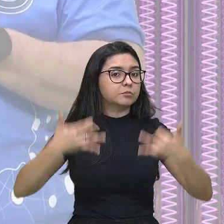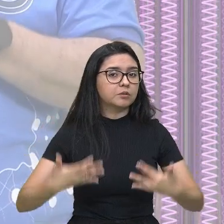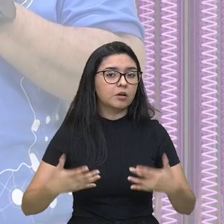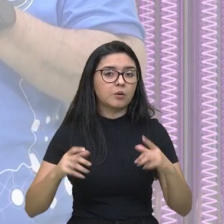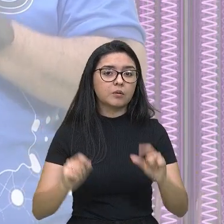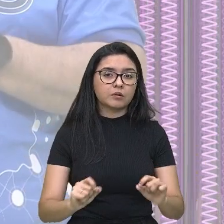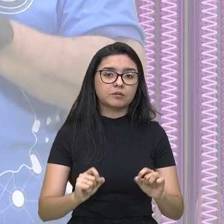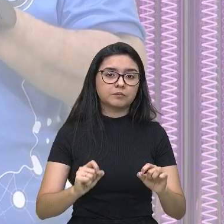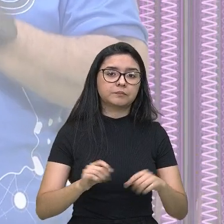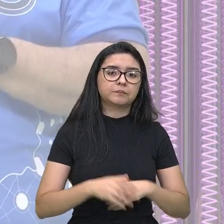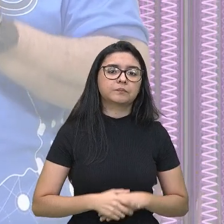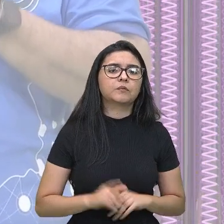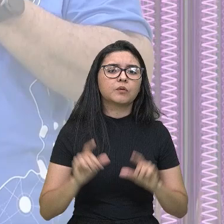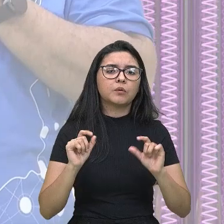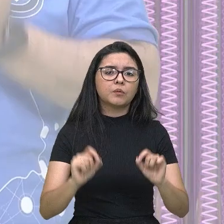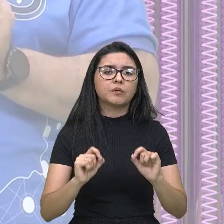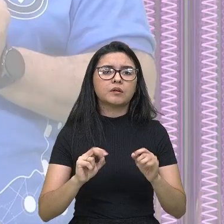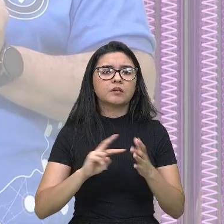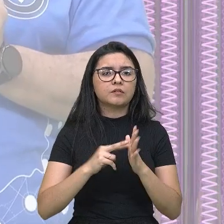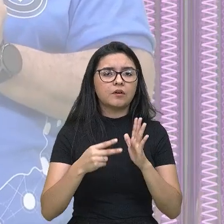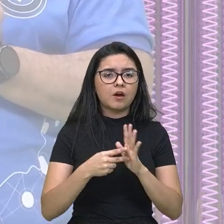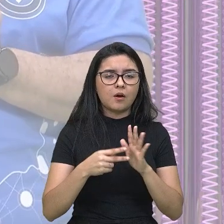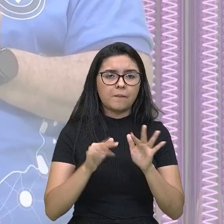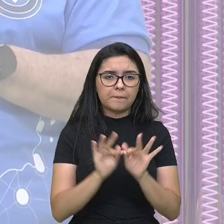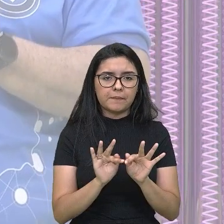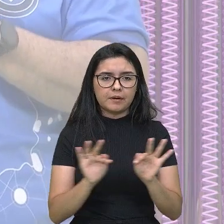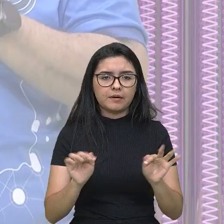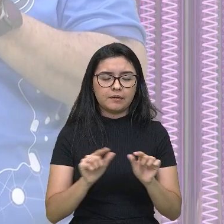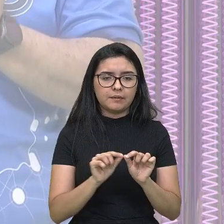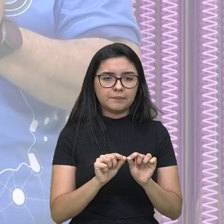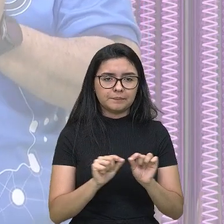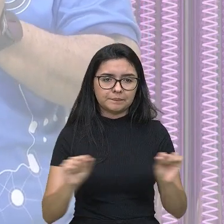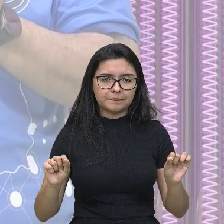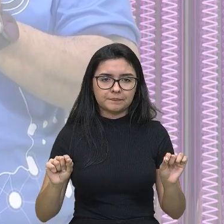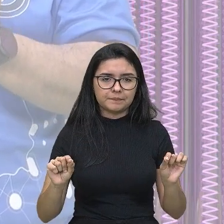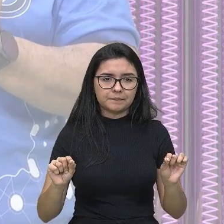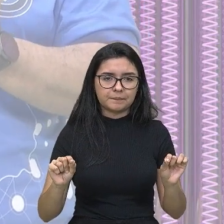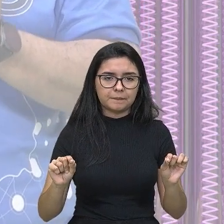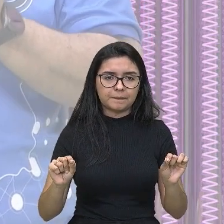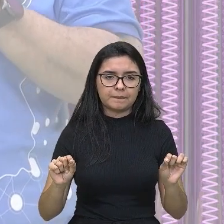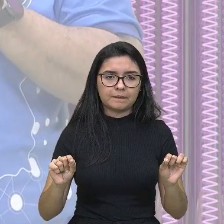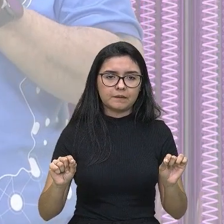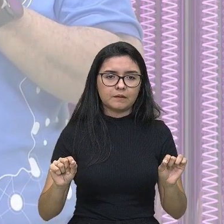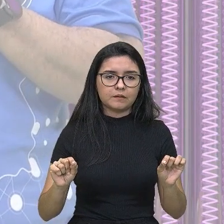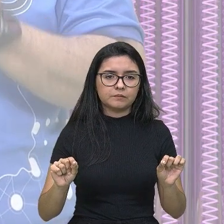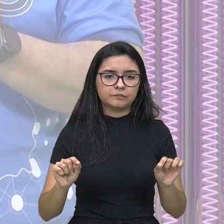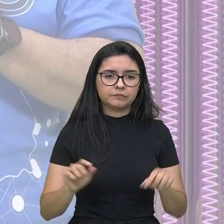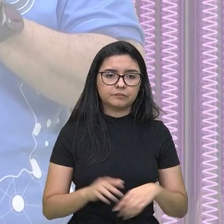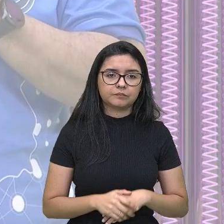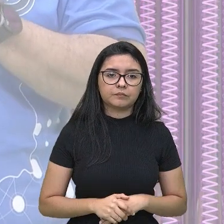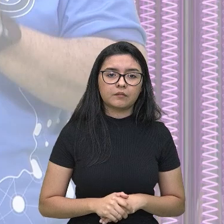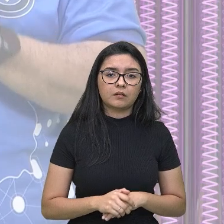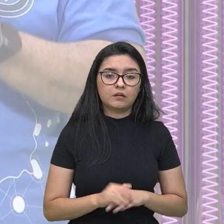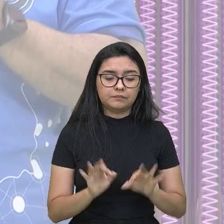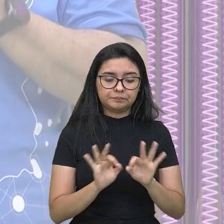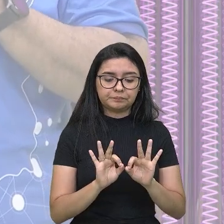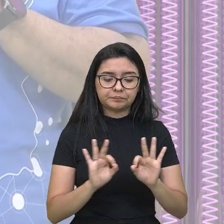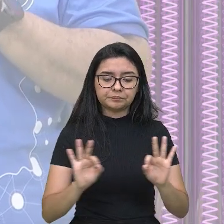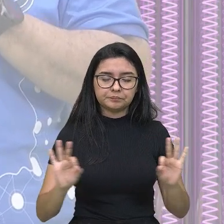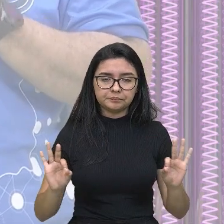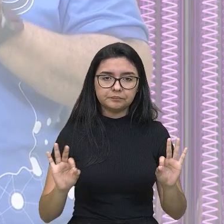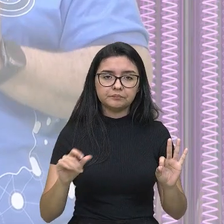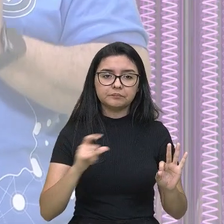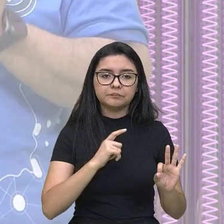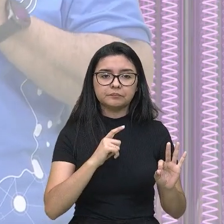ideia intuitiva de uma reta, tá? Vou antecipar aqui algo para você, ó. Uma reta, ela é formada